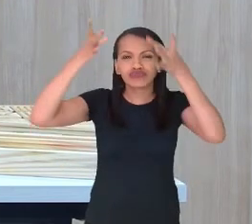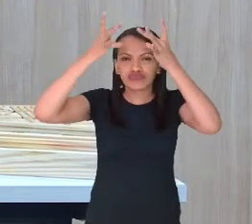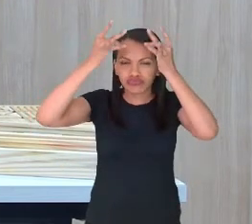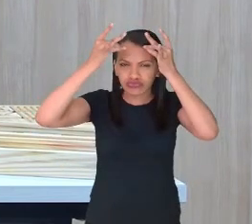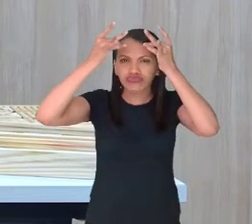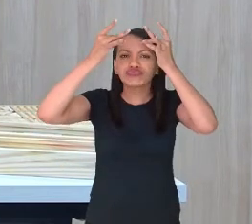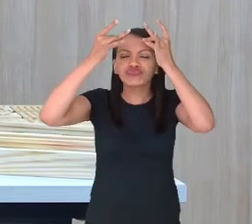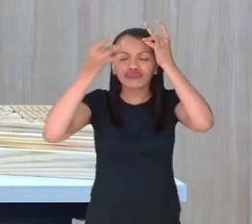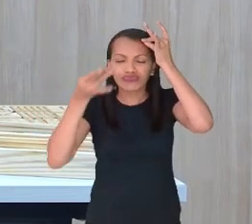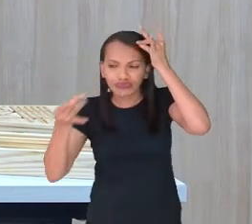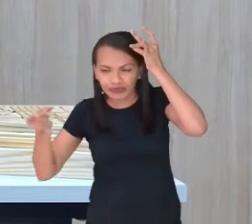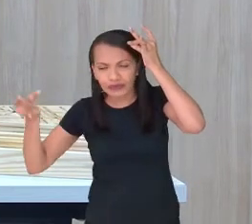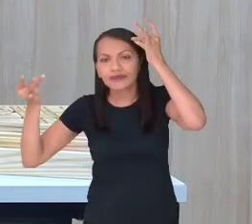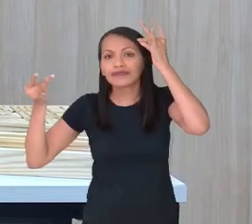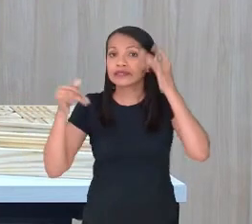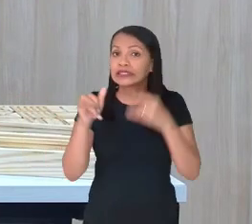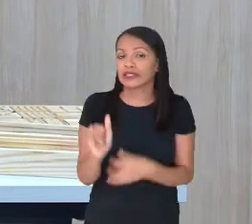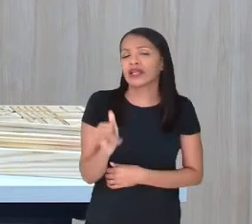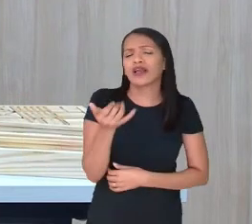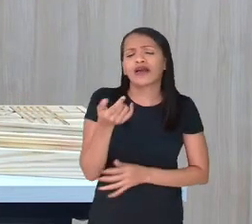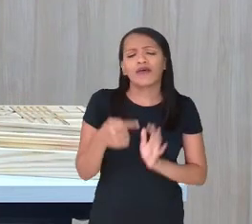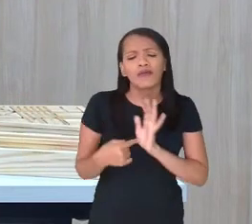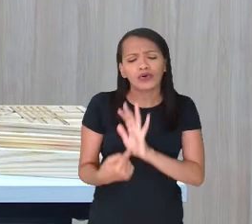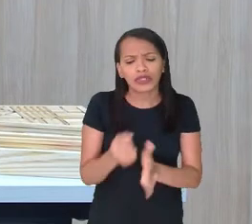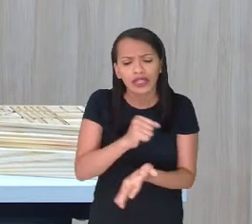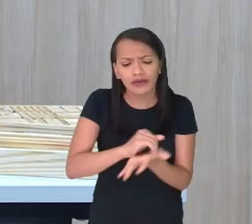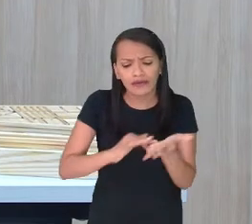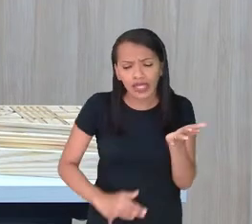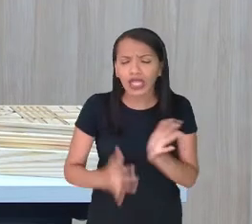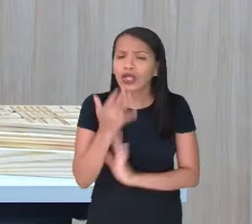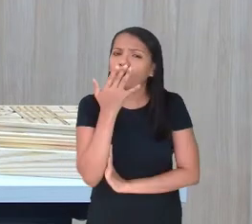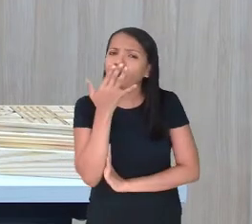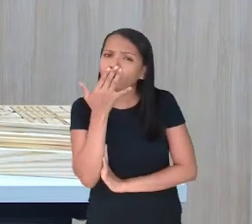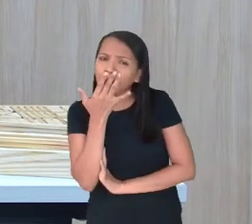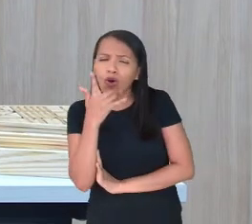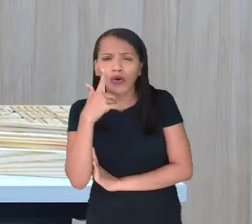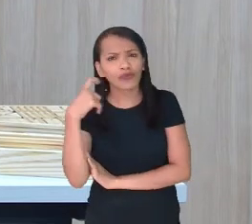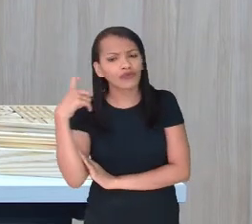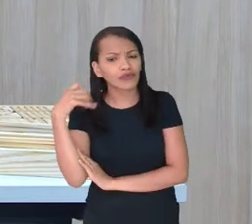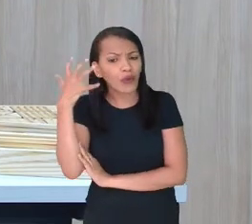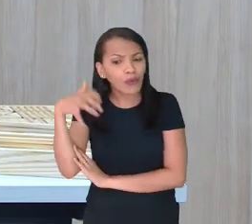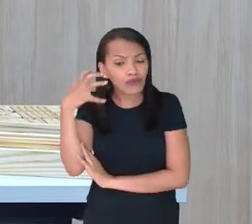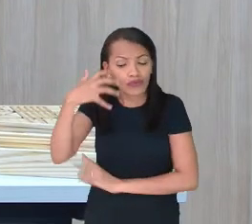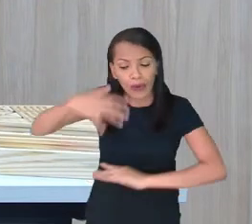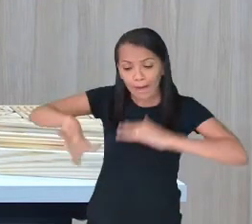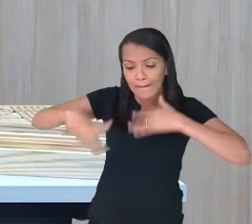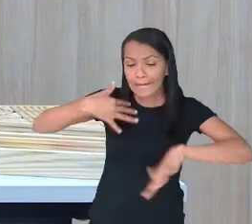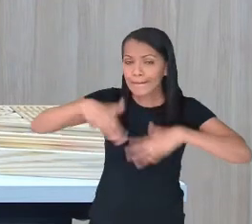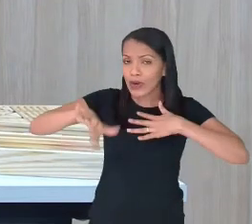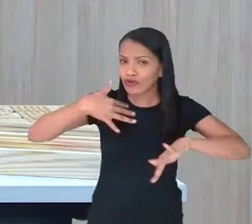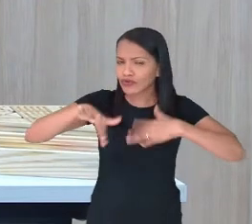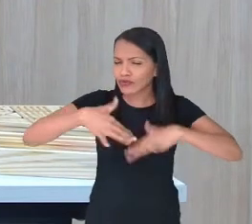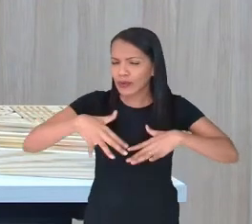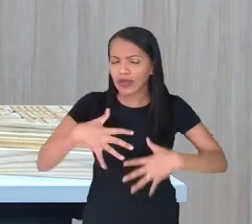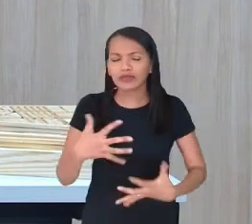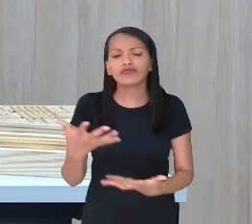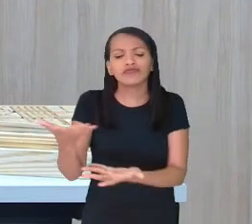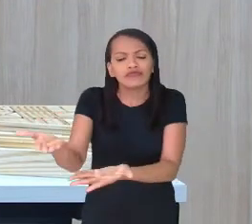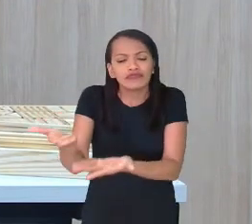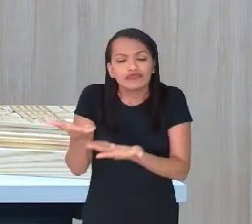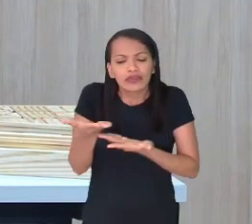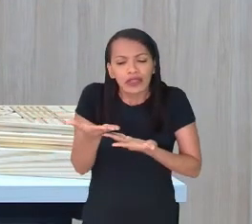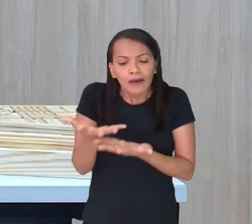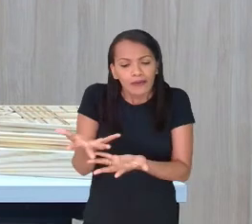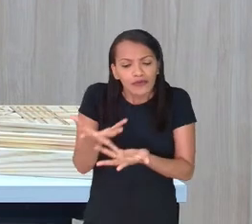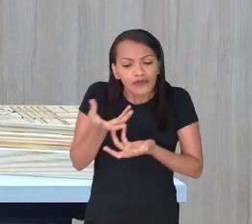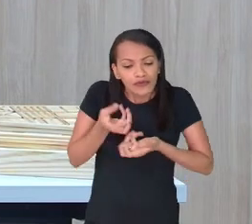uma atividade que tenha cores, que tenha movimento, que tenha som, que ele seja receptivo